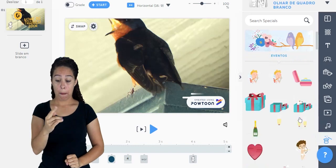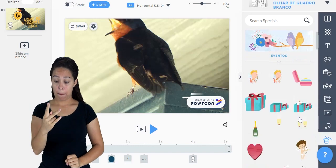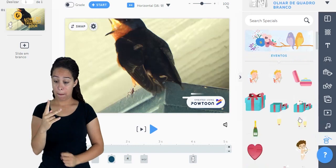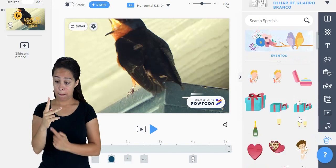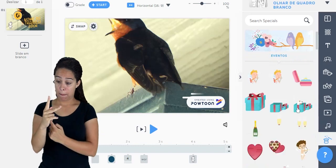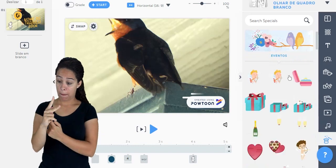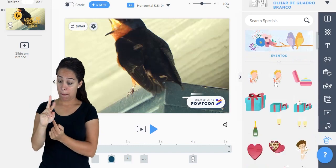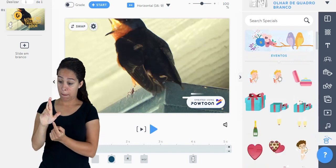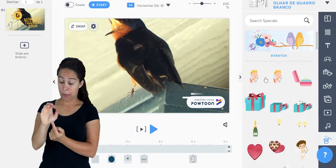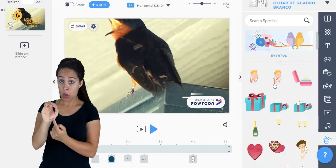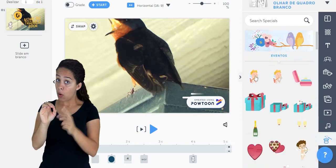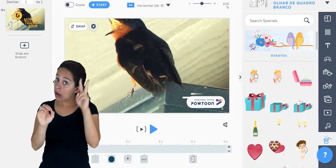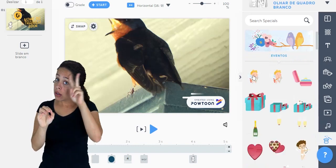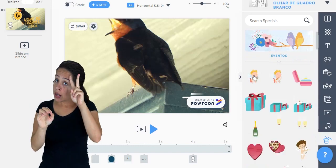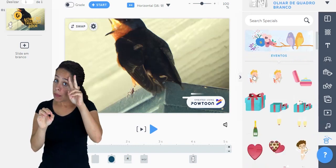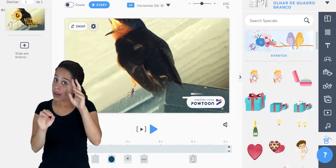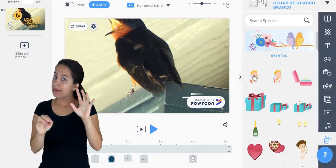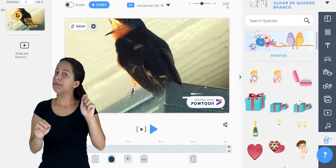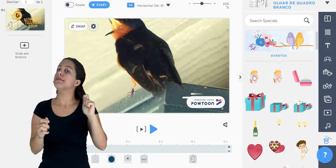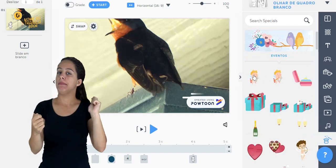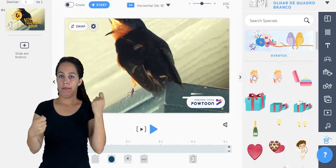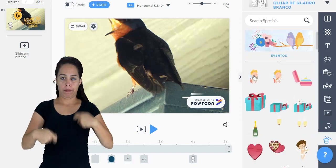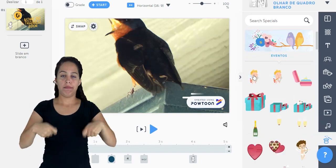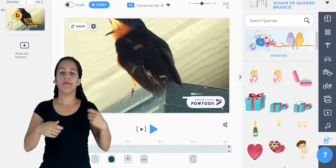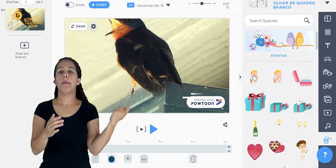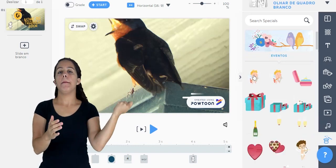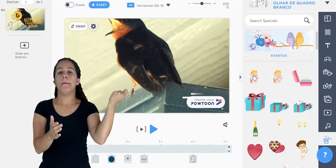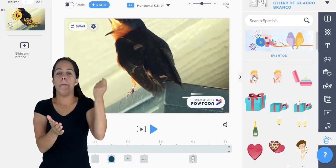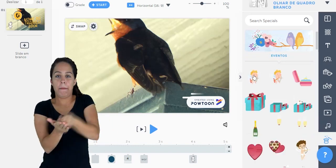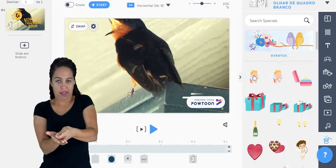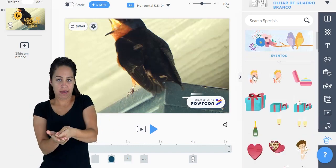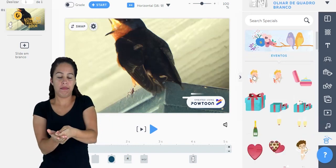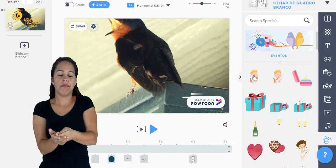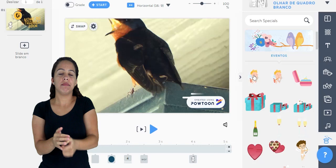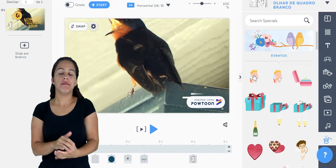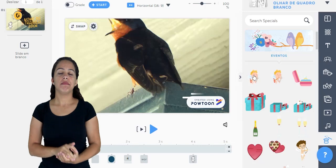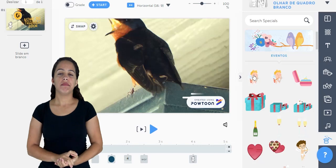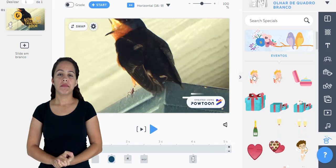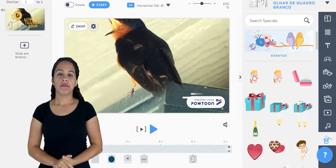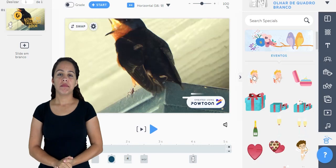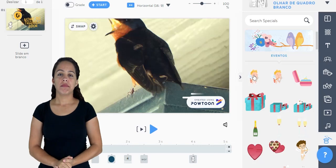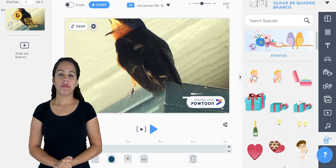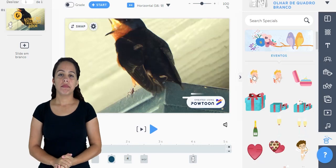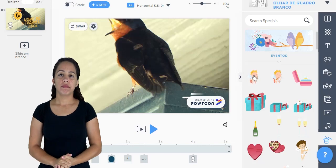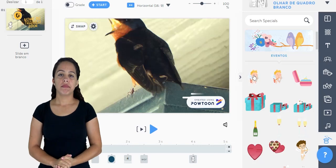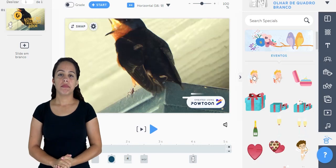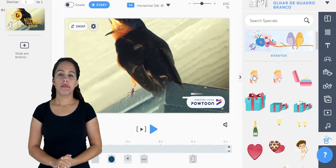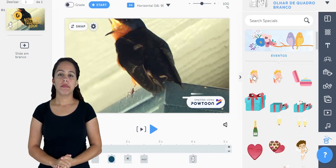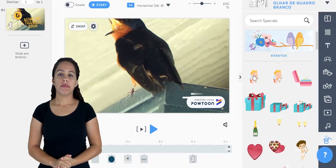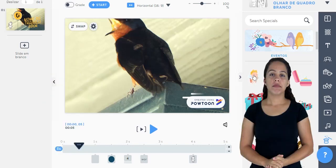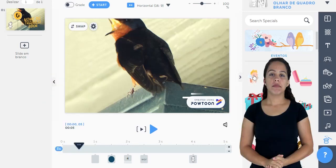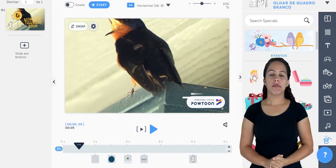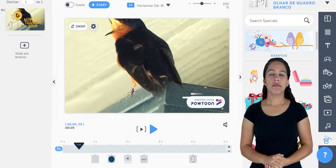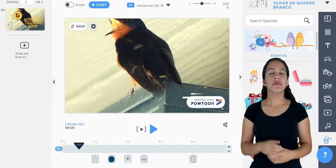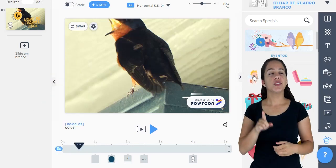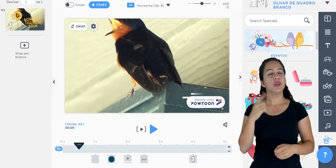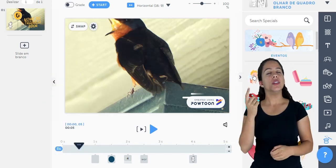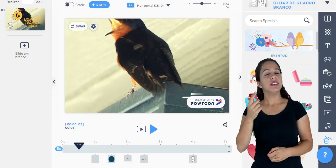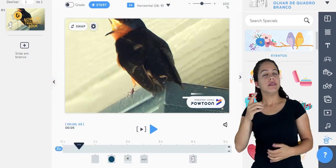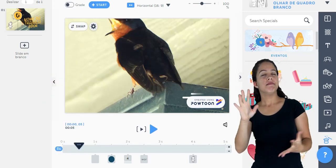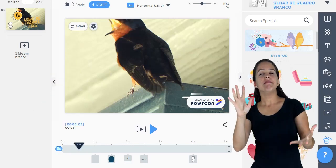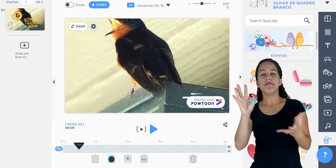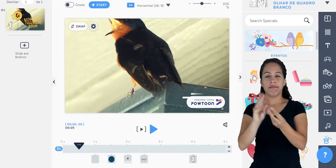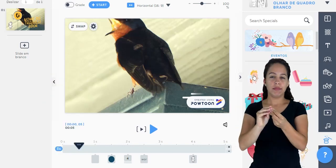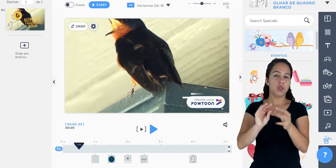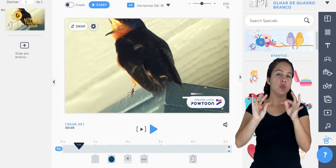só pra contar prêmio ok bom já viu todos os elementos possíveis de serem incluídos